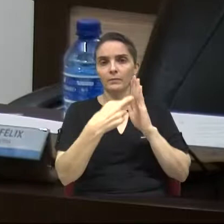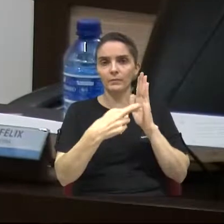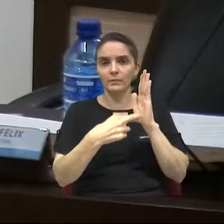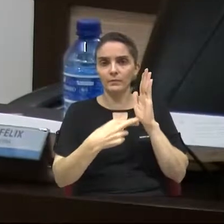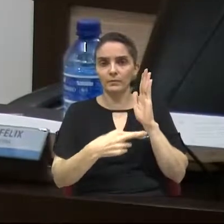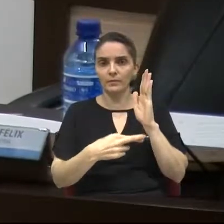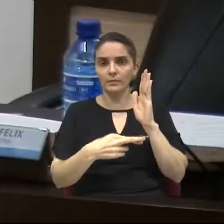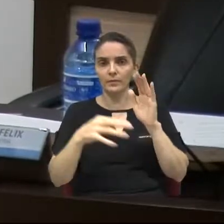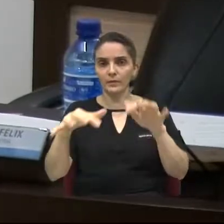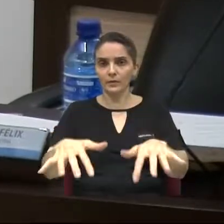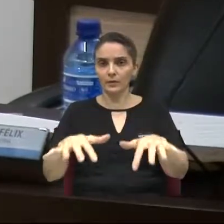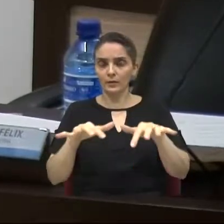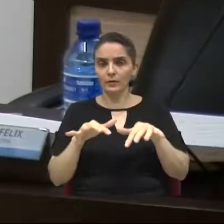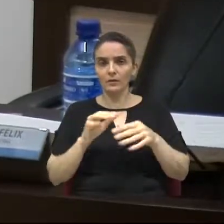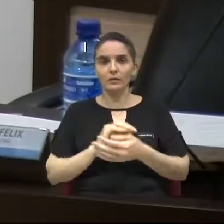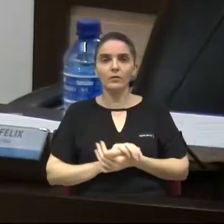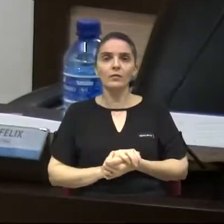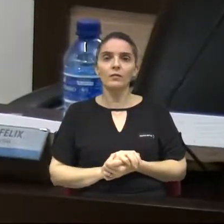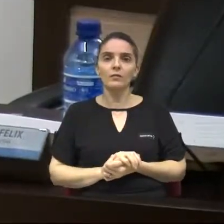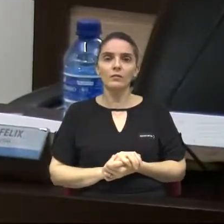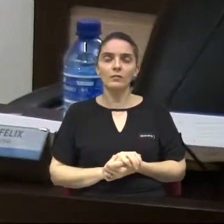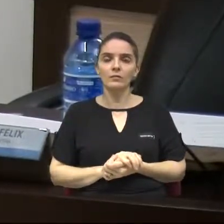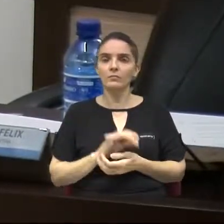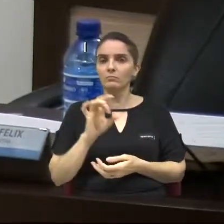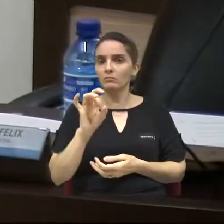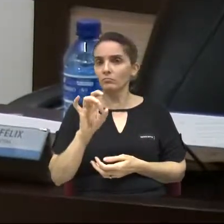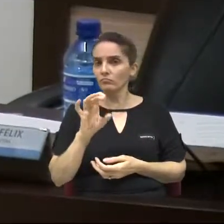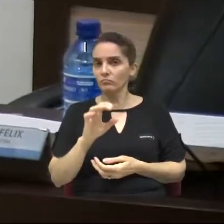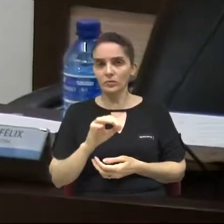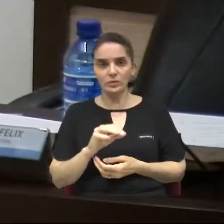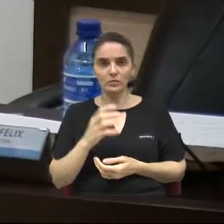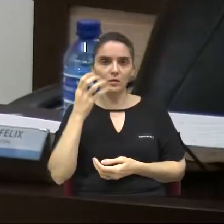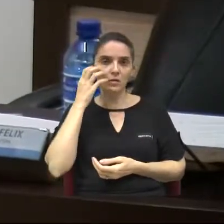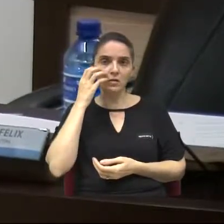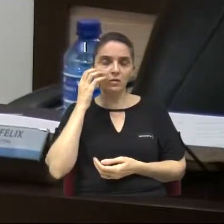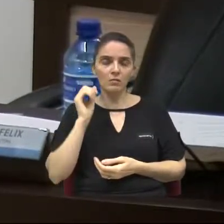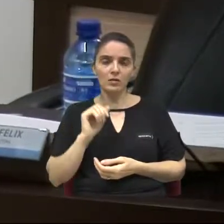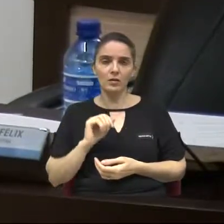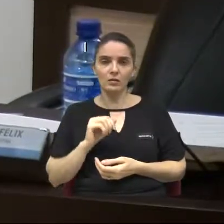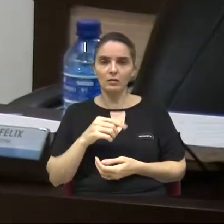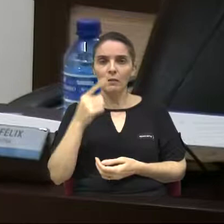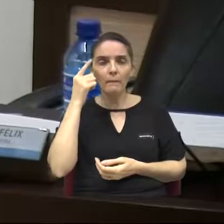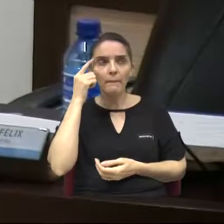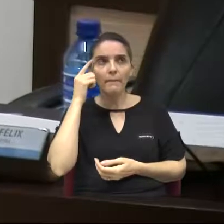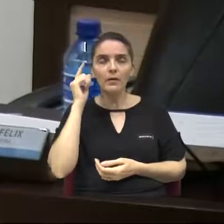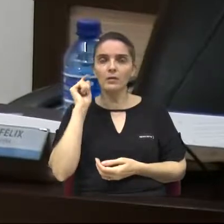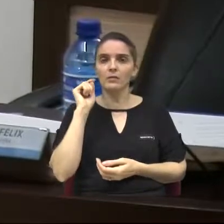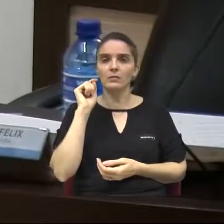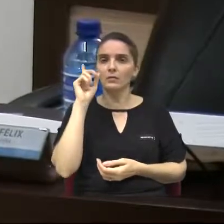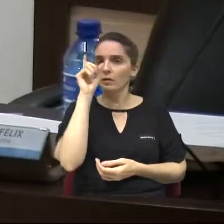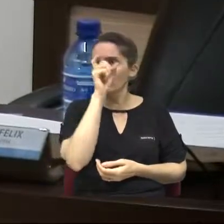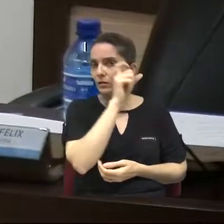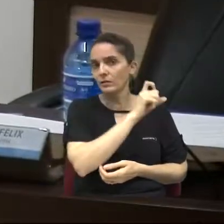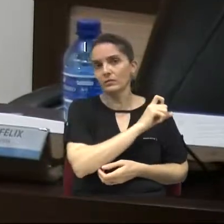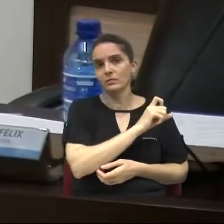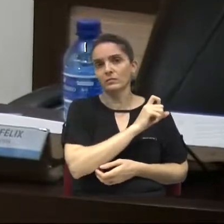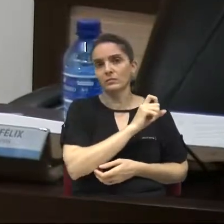que o senhor não é o único que tem essa dificuldade de conceituar. Os maiores juristas do país até hoje não